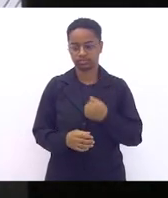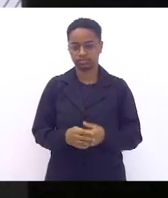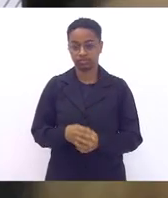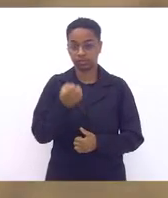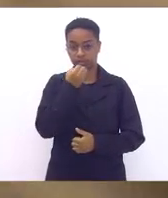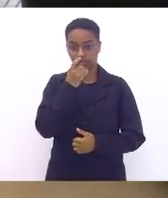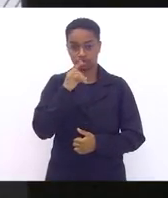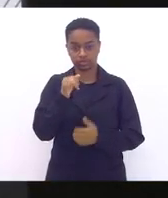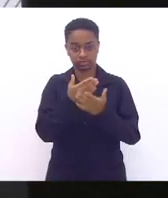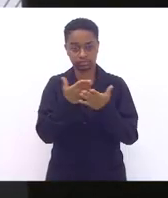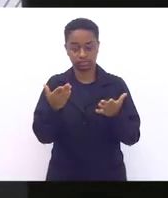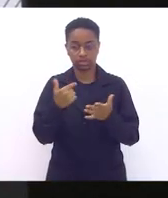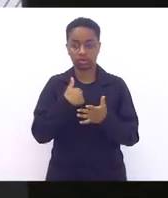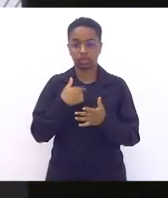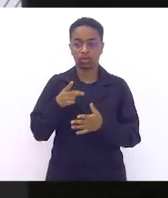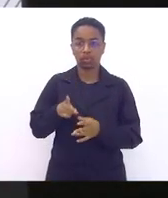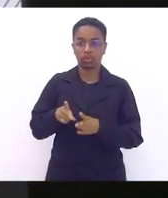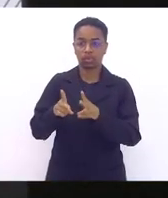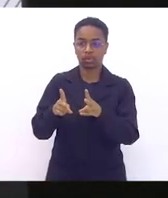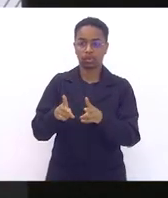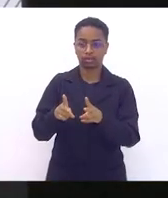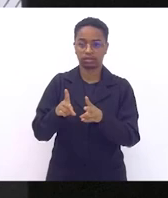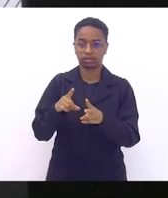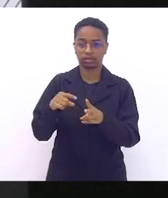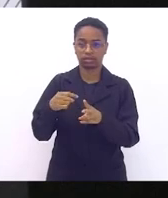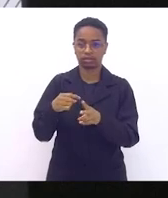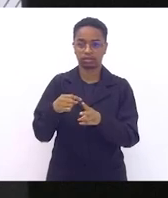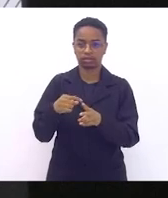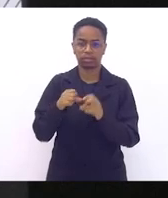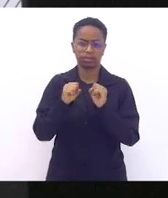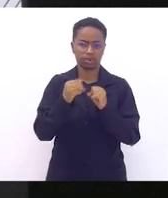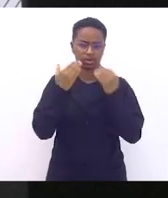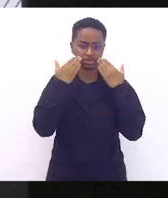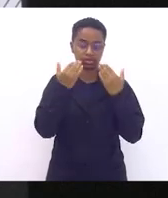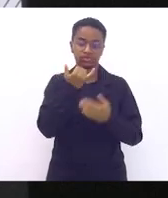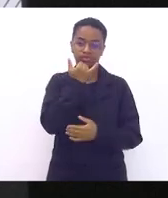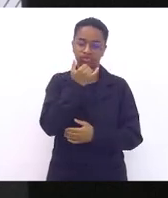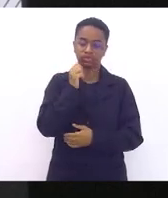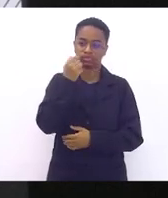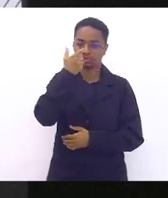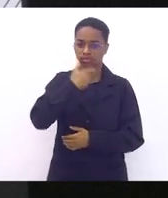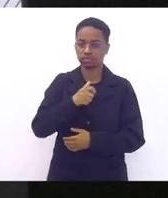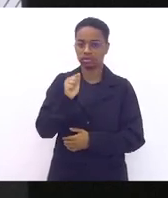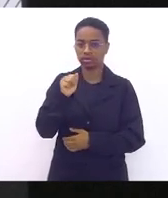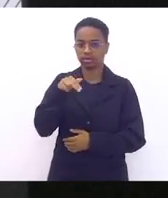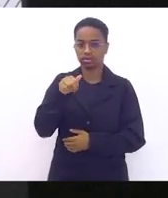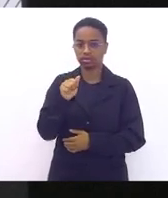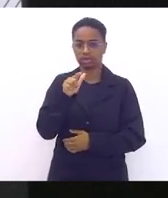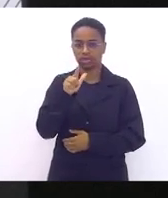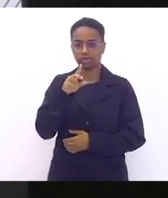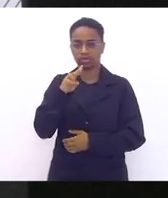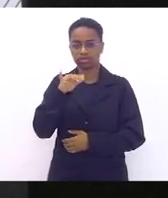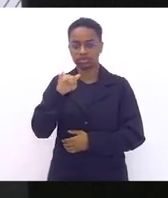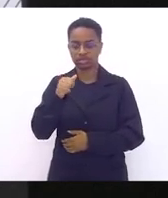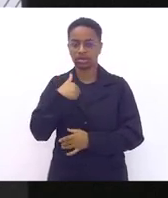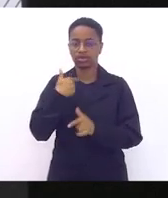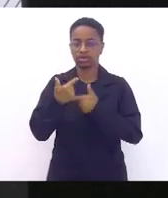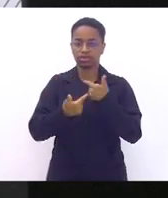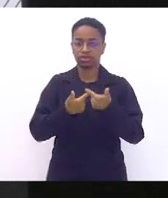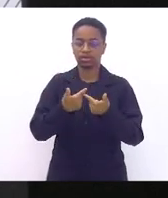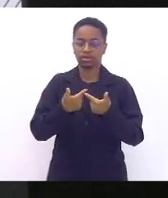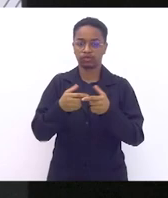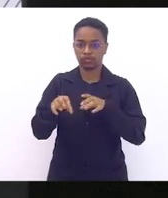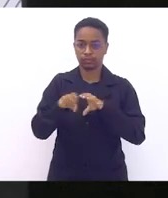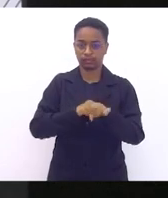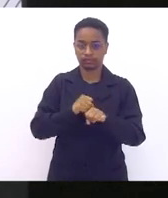Bom dia, pessoal. Só para dar sequência, a gente... A senhora podia se apresentar, por favor? Desculpa, eu sou Ana Lúcia Fontinelli, sou farmacêutica bioquímica lá